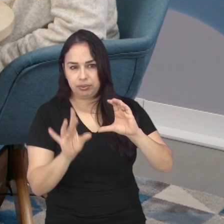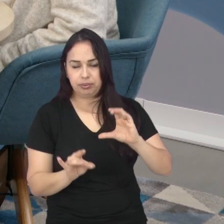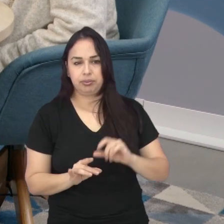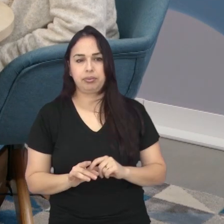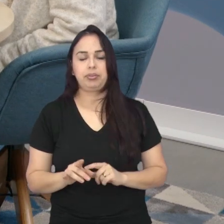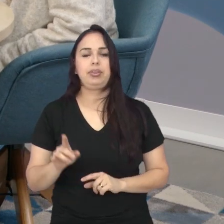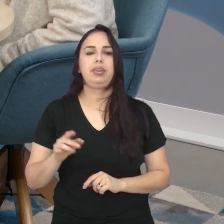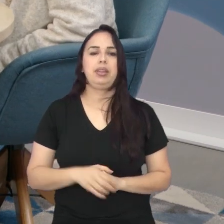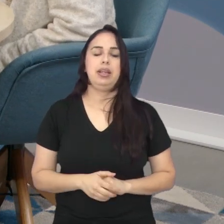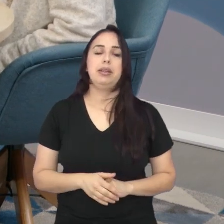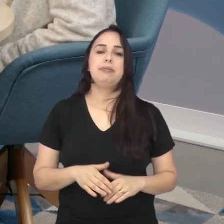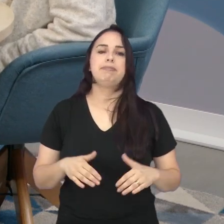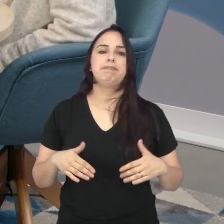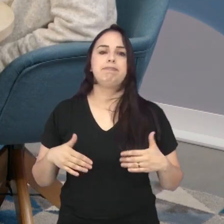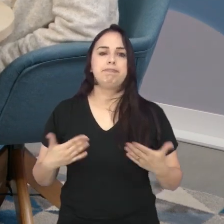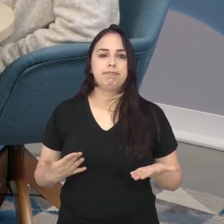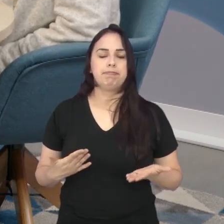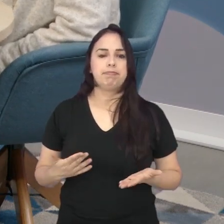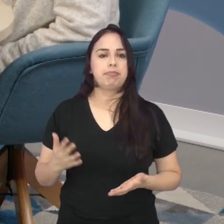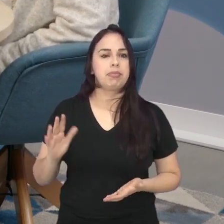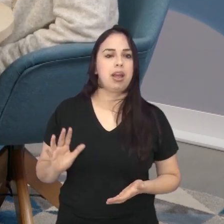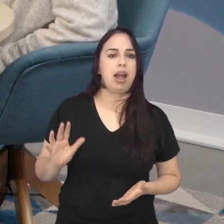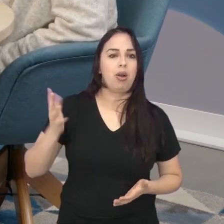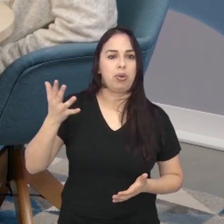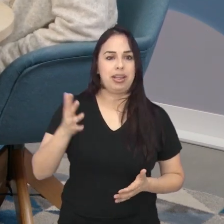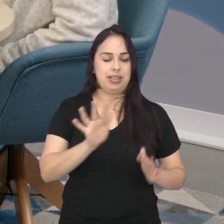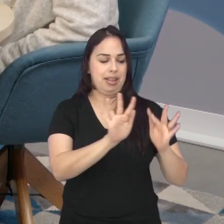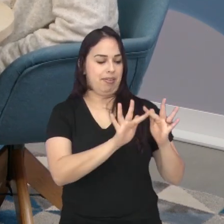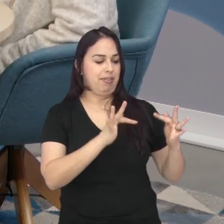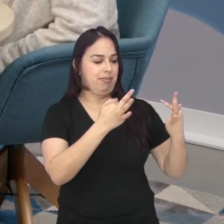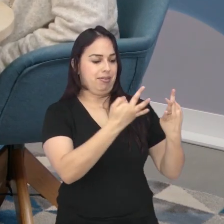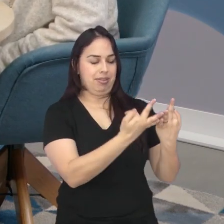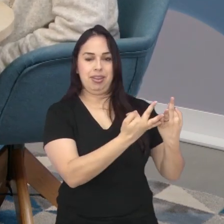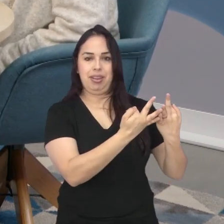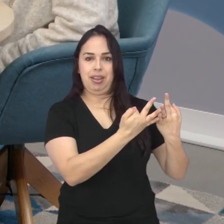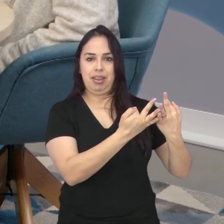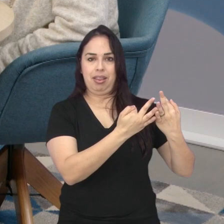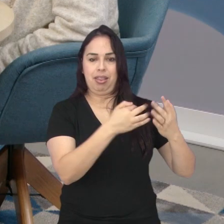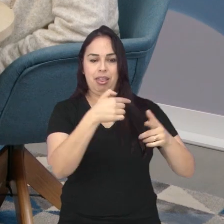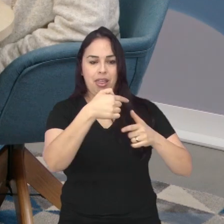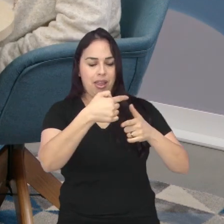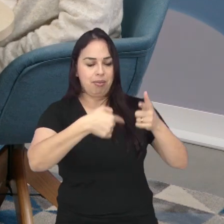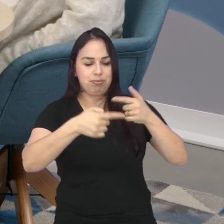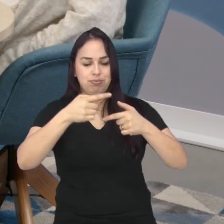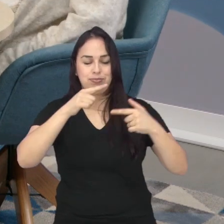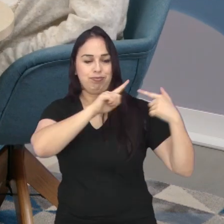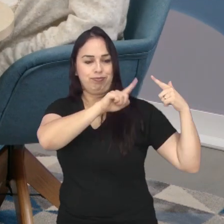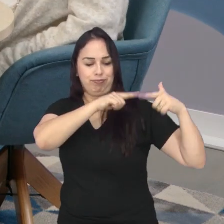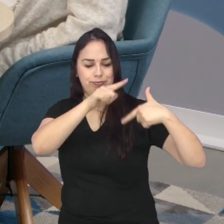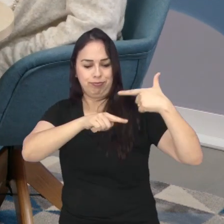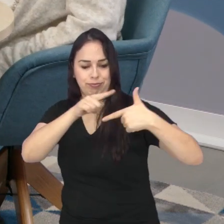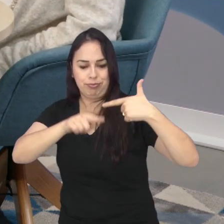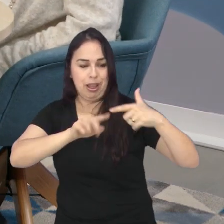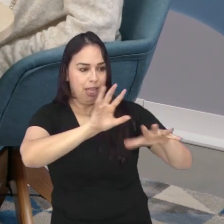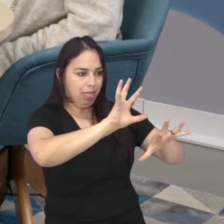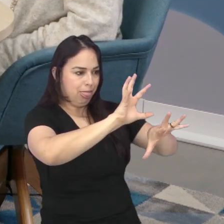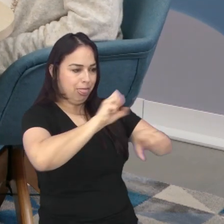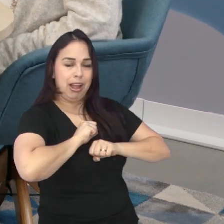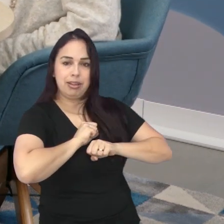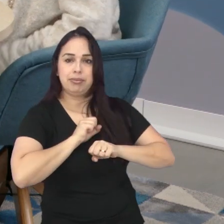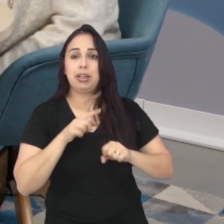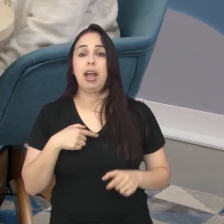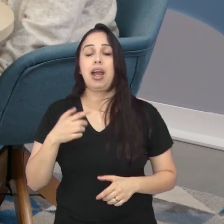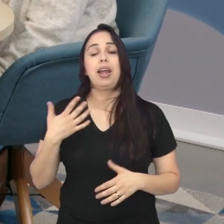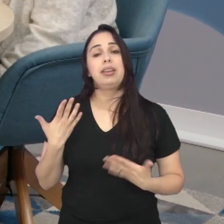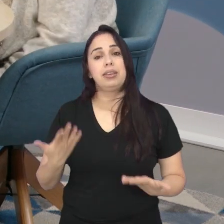ser intergeracional. Ou seja, acontece na família muitas vezes. E o que é bastante